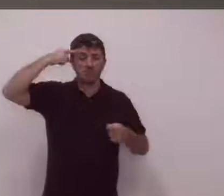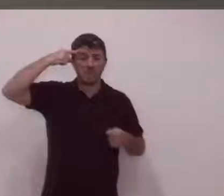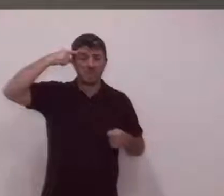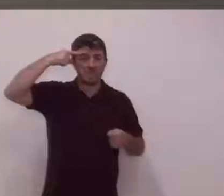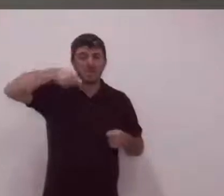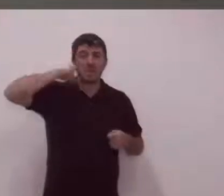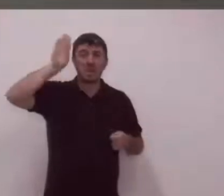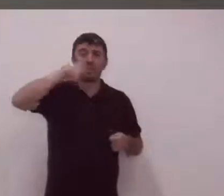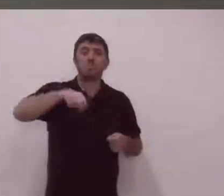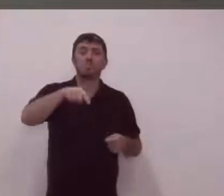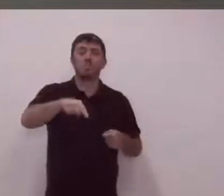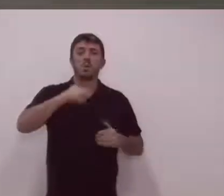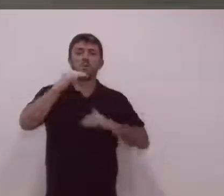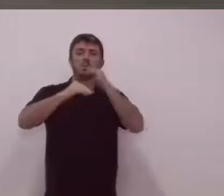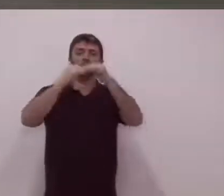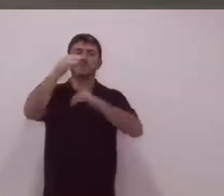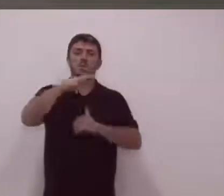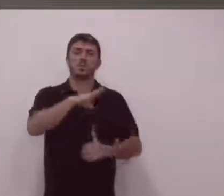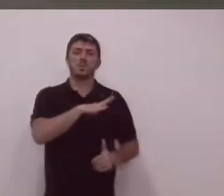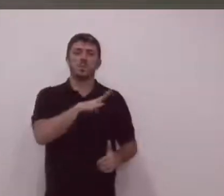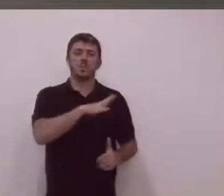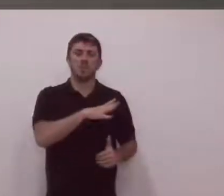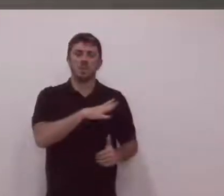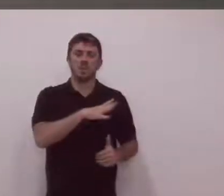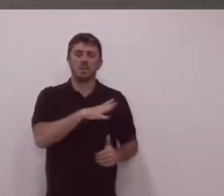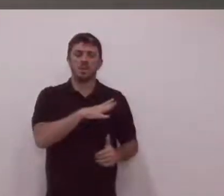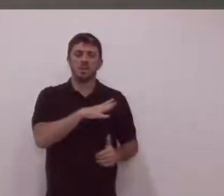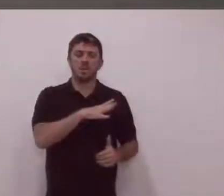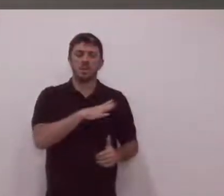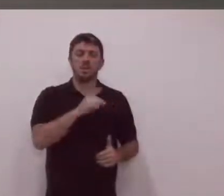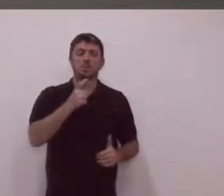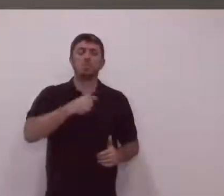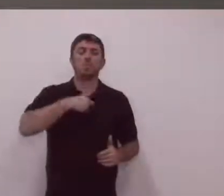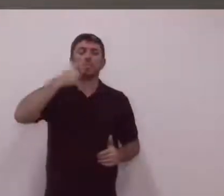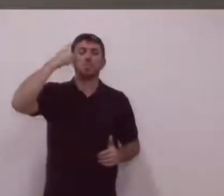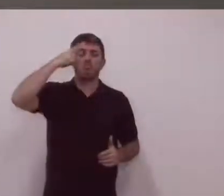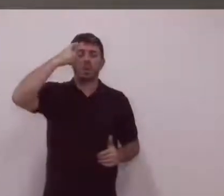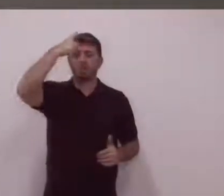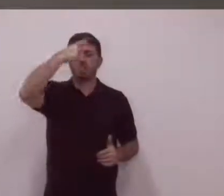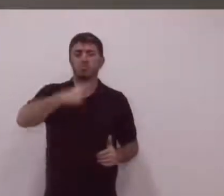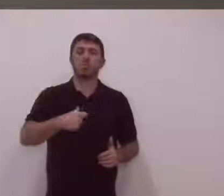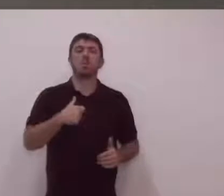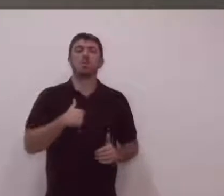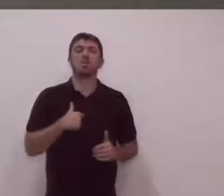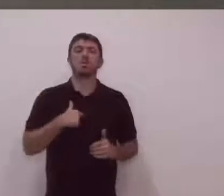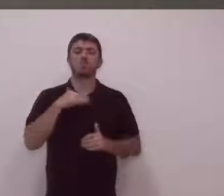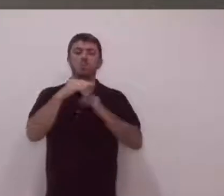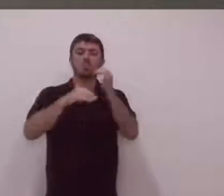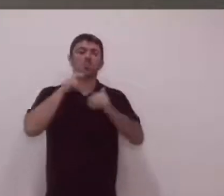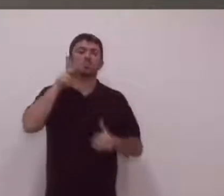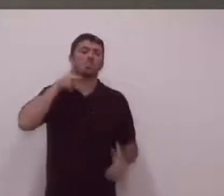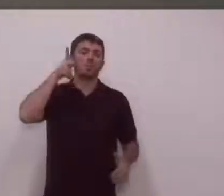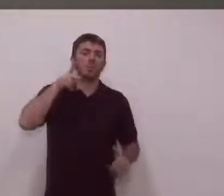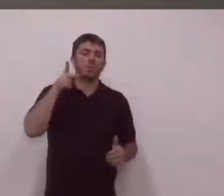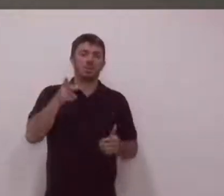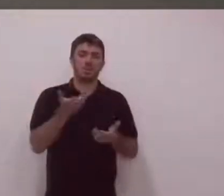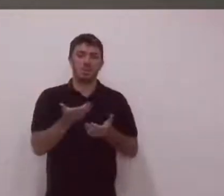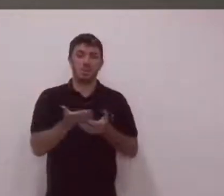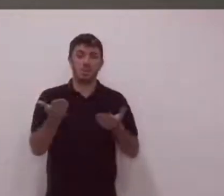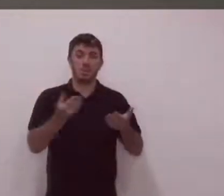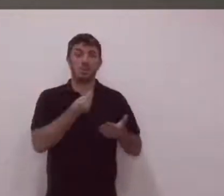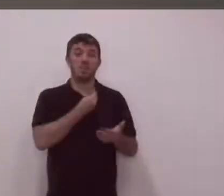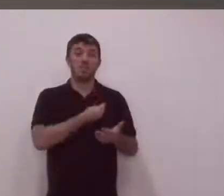pessoal na autopromoção política a gente está vivendo um período de véspera de ano eleitoral